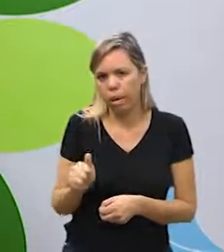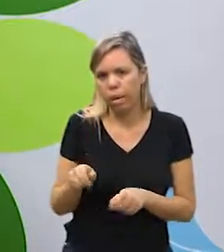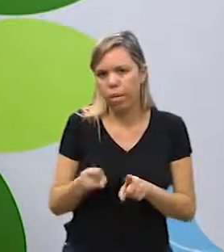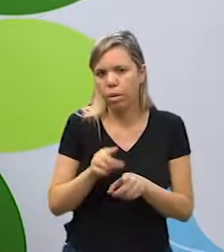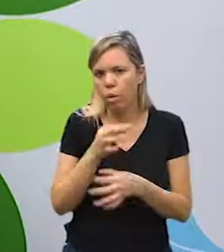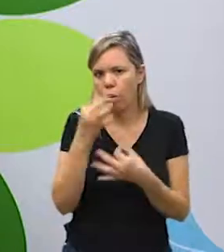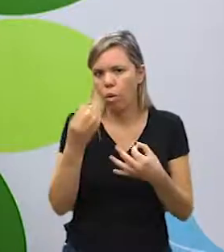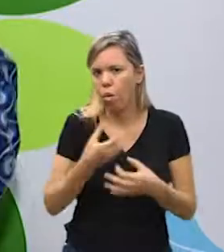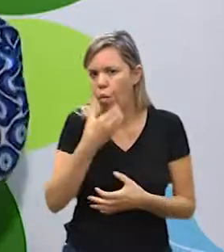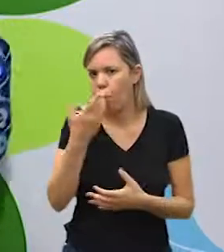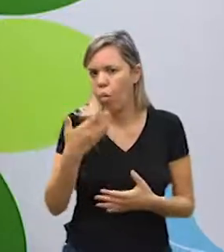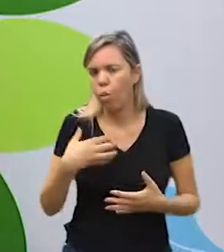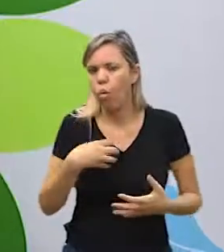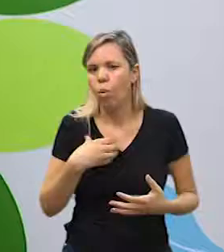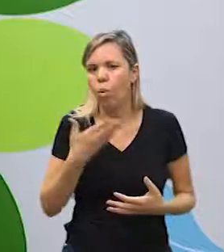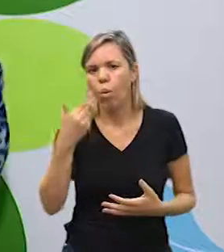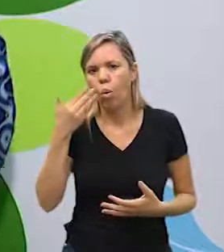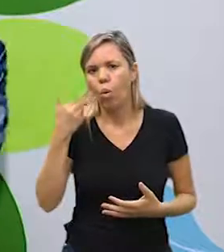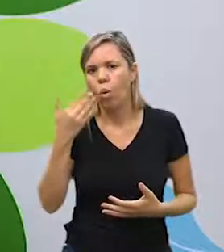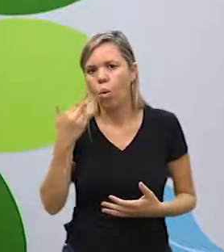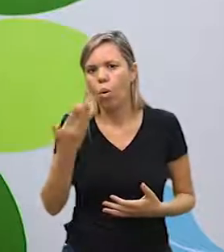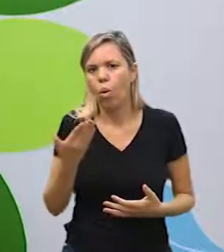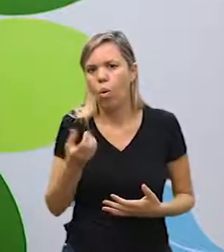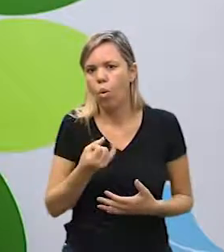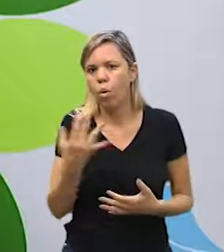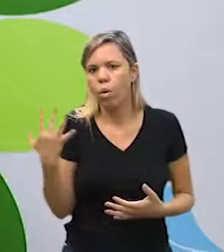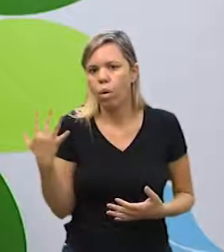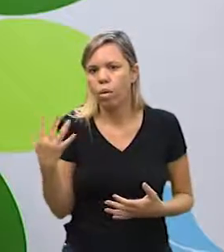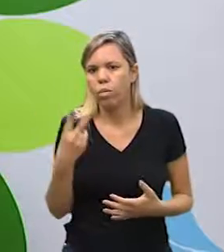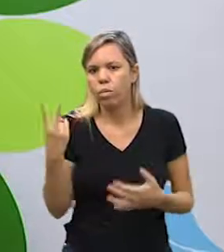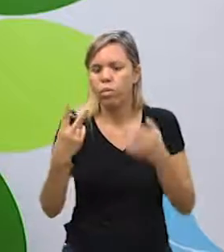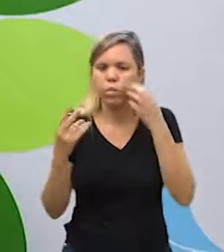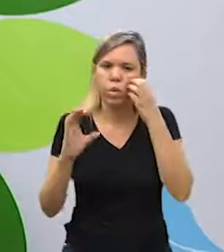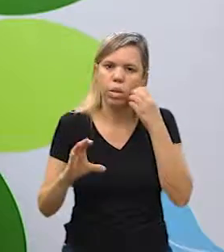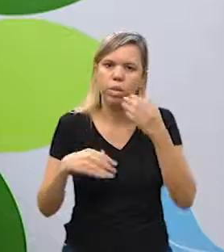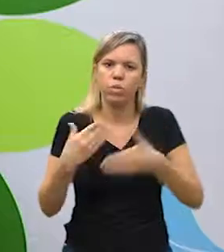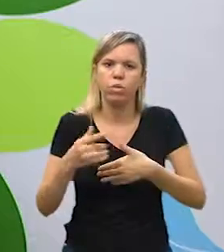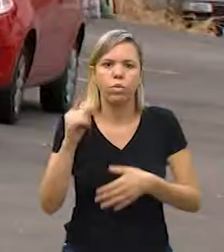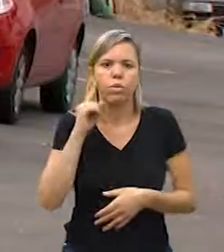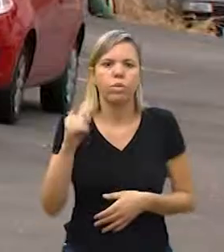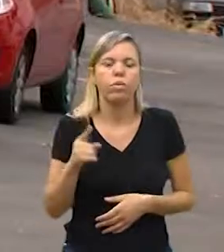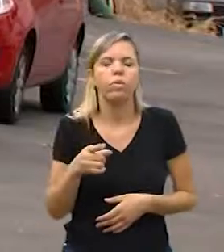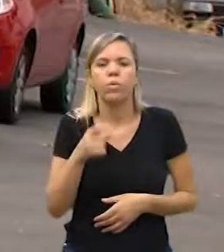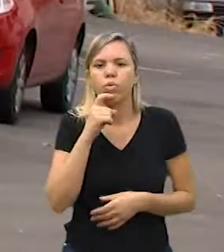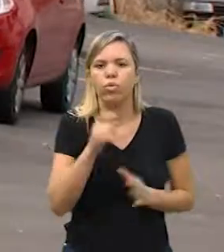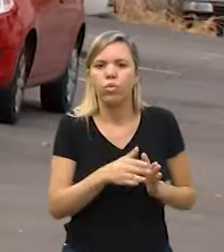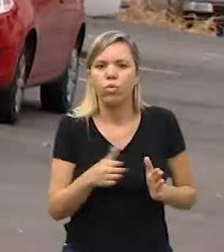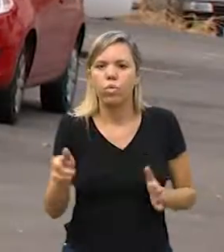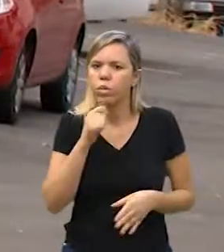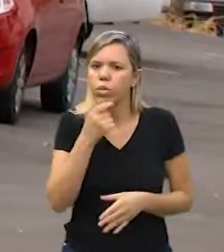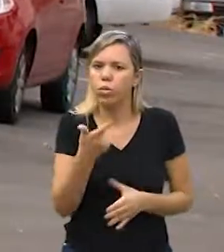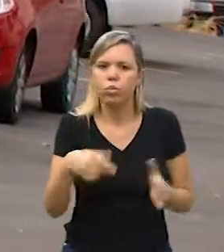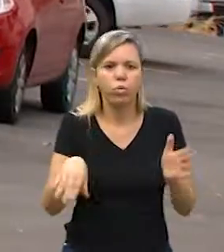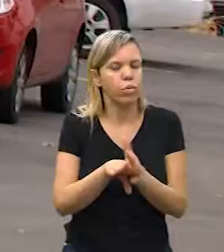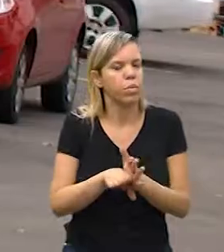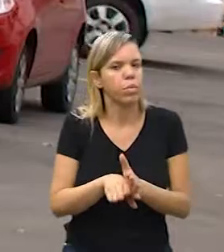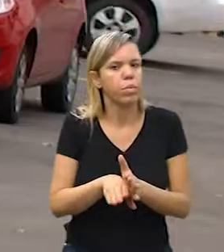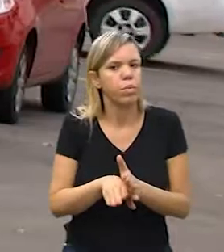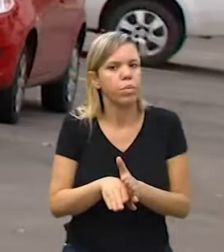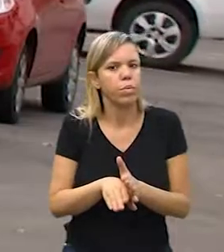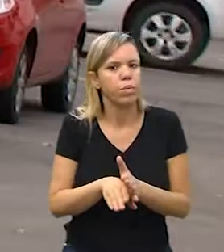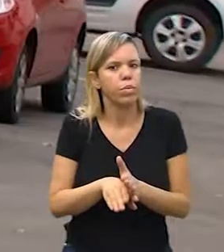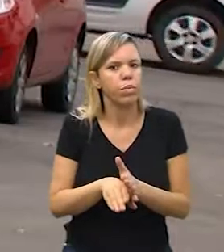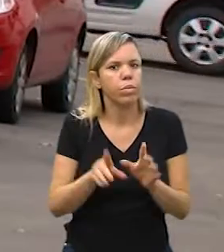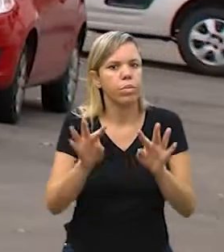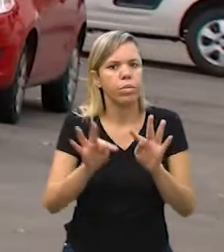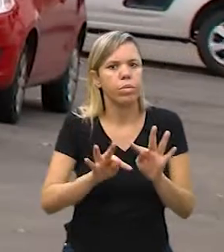melhoram o nosso consumo, né, a nossa quantidade de vitamina C no dia a dia. O inverno ainda não chegou, mas